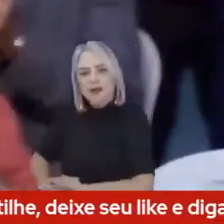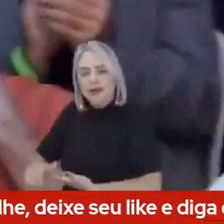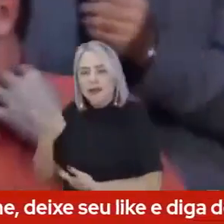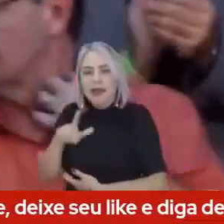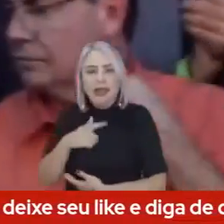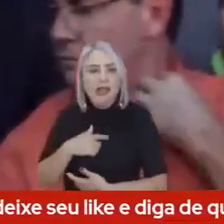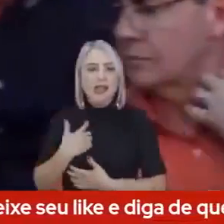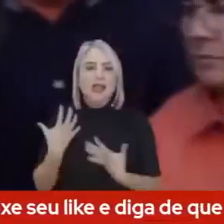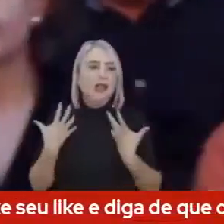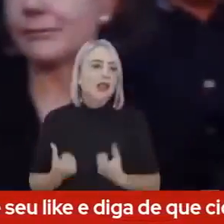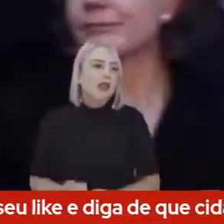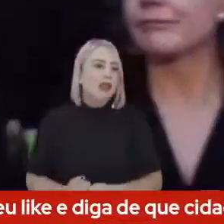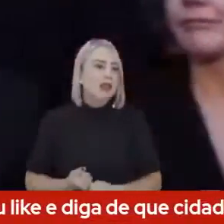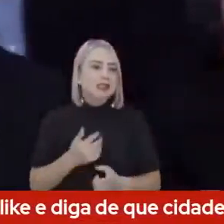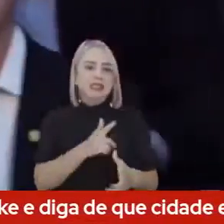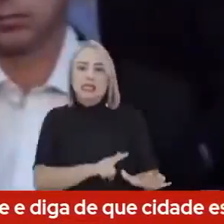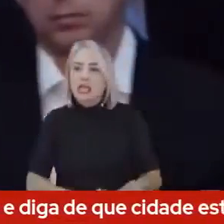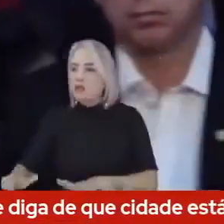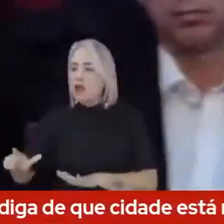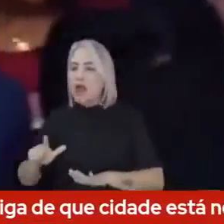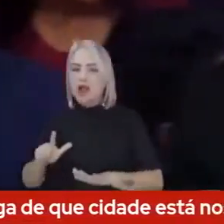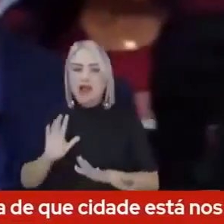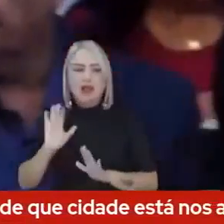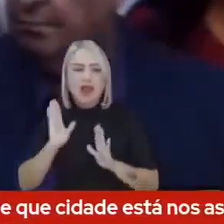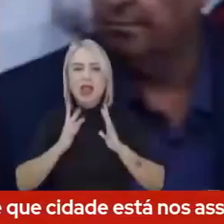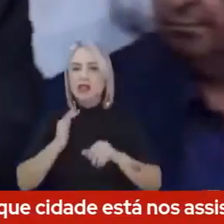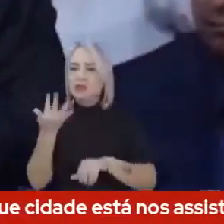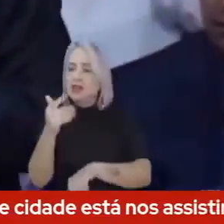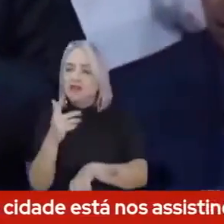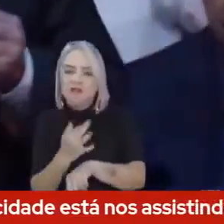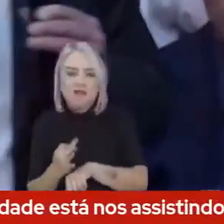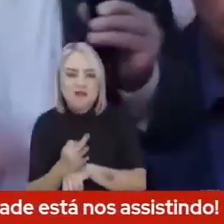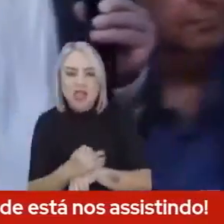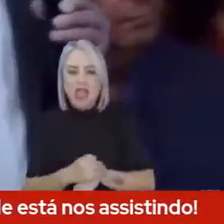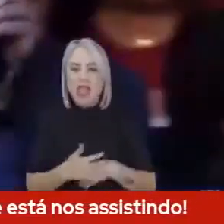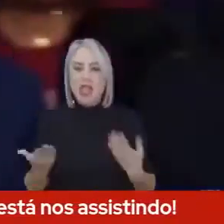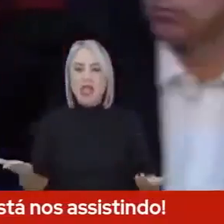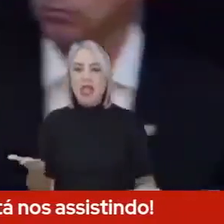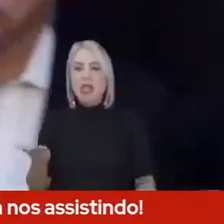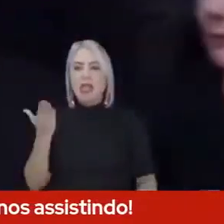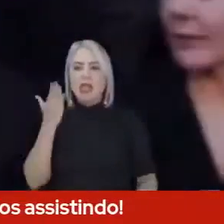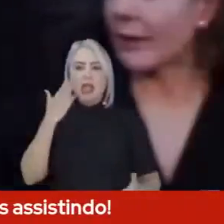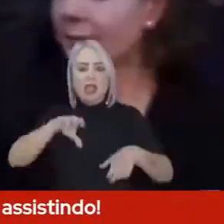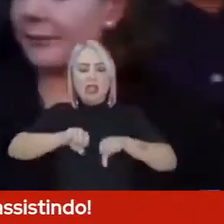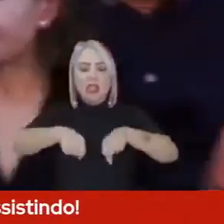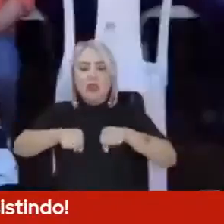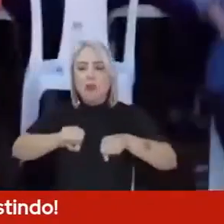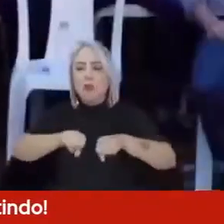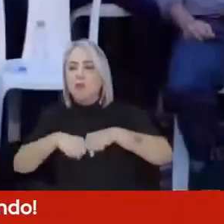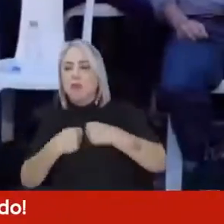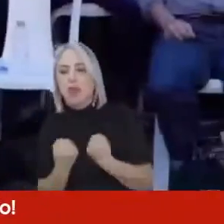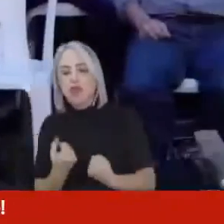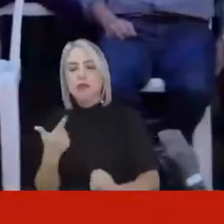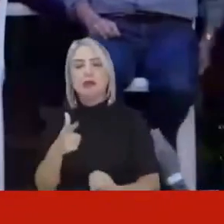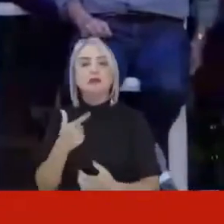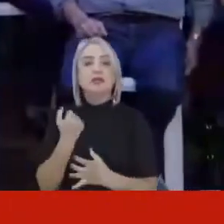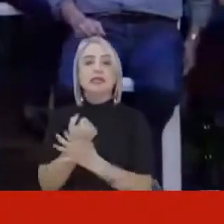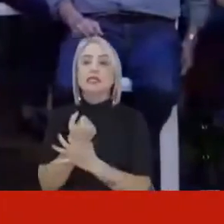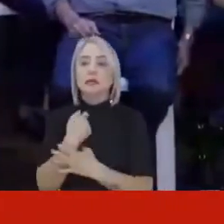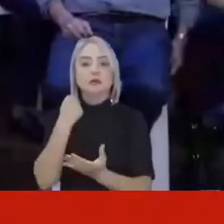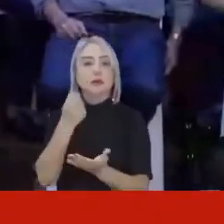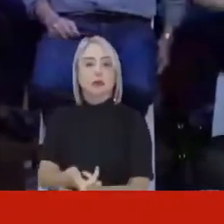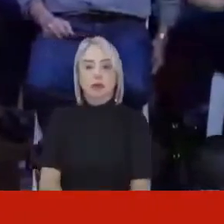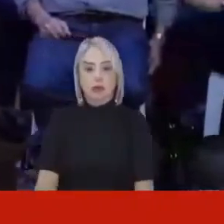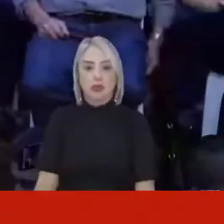semanal remunerado, ele não tem férias, se a bicicleta ou a moto cai e quebra, não tem seguro para pagar, se a mulher